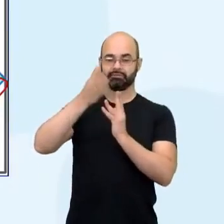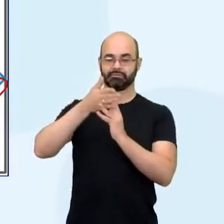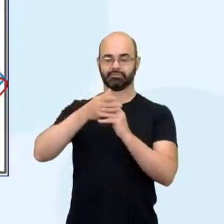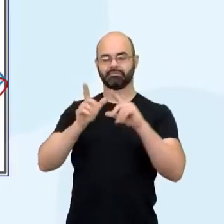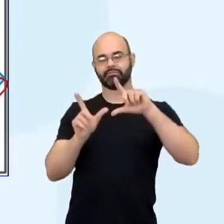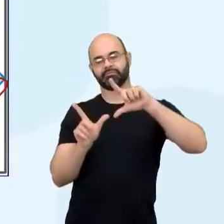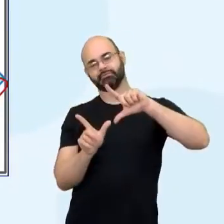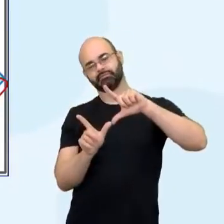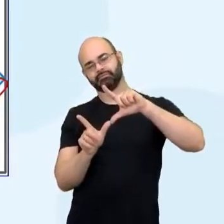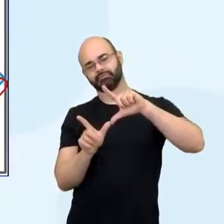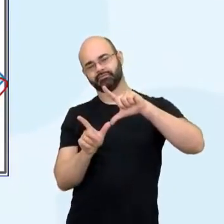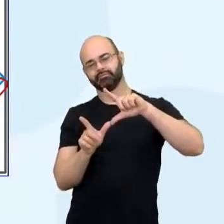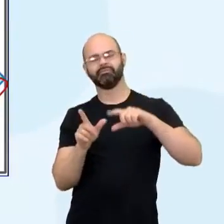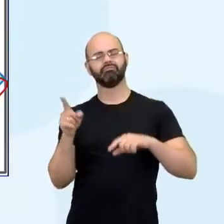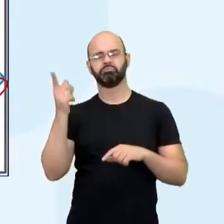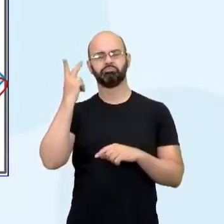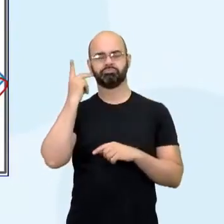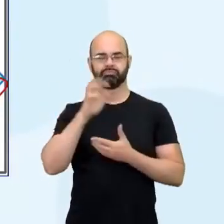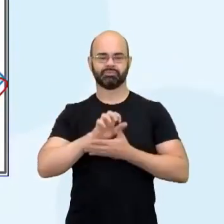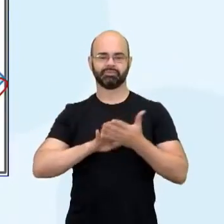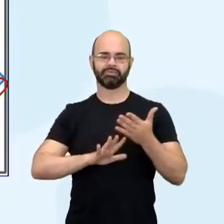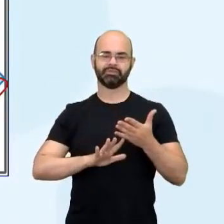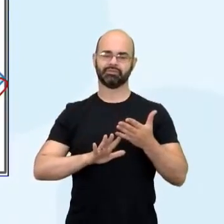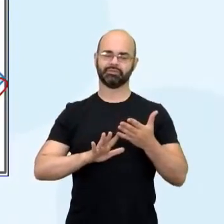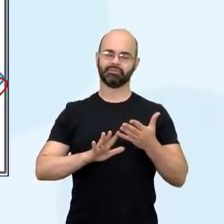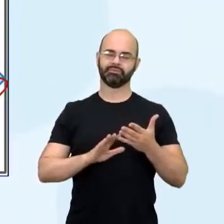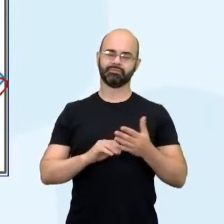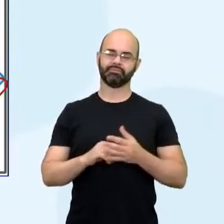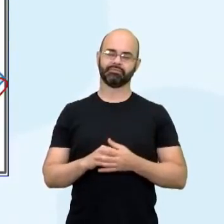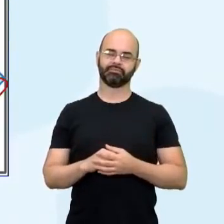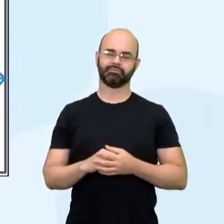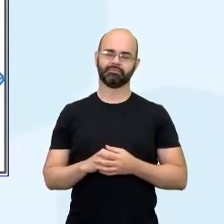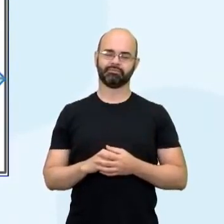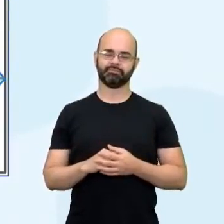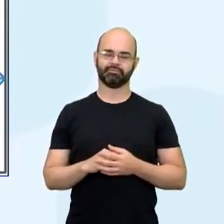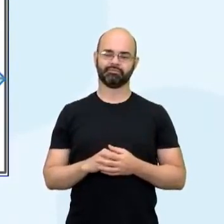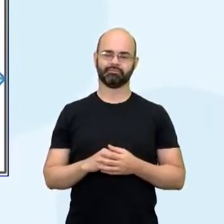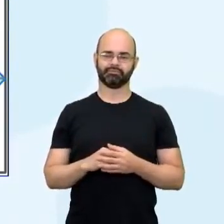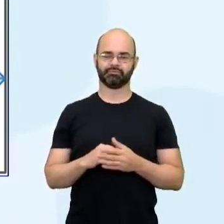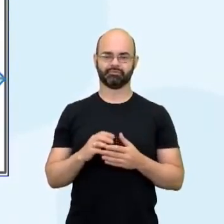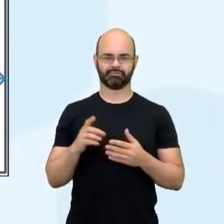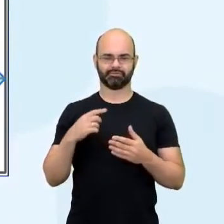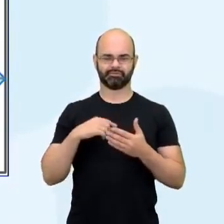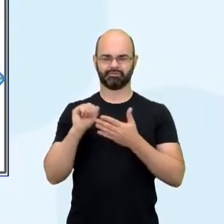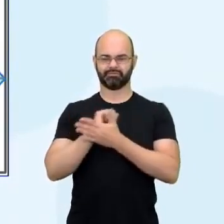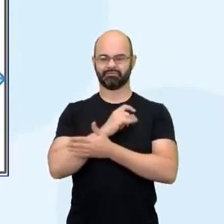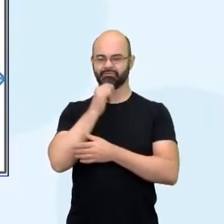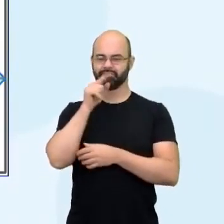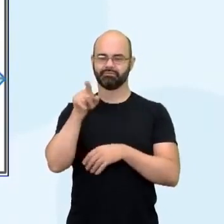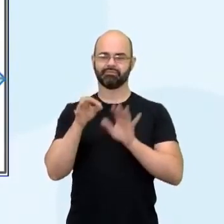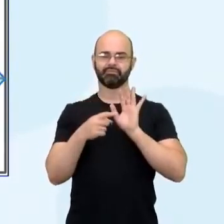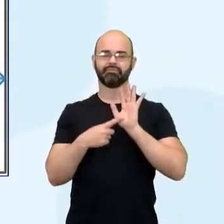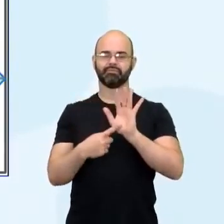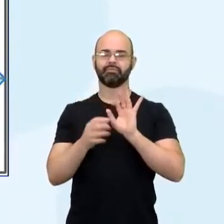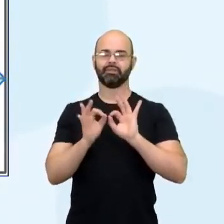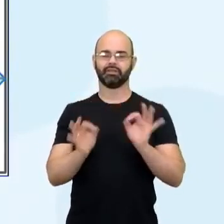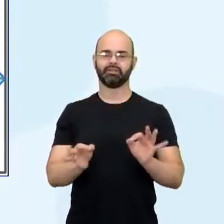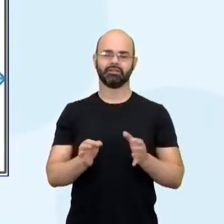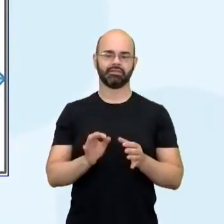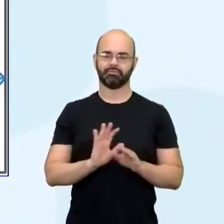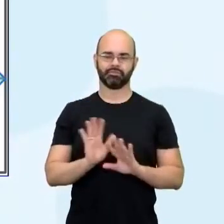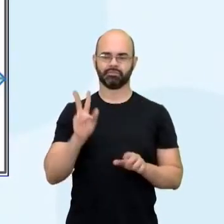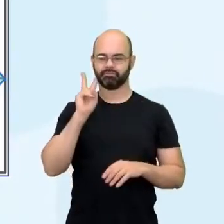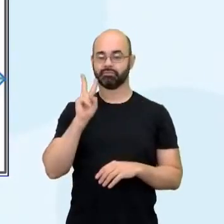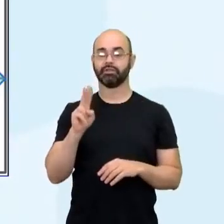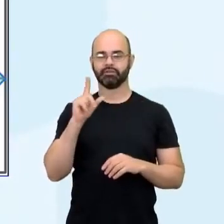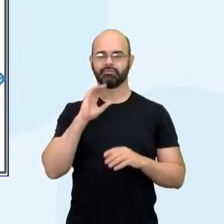muito comum esse tipo de exercício, muito comum esse tipo de atividade. Apaguei só para vocês terem uma ideia. Muito comum